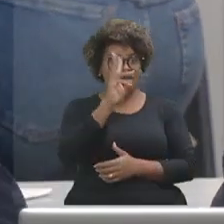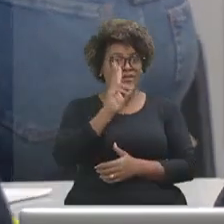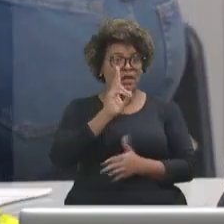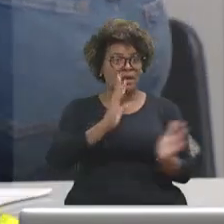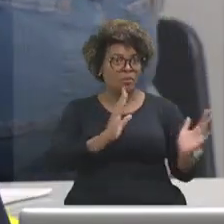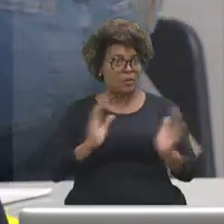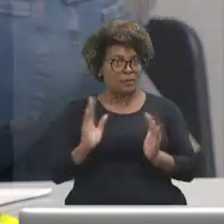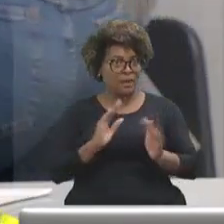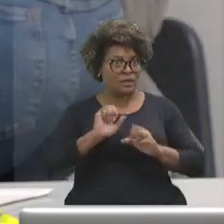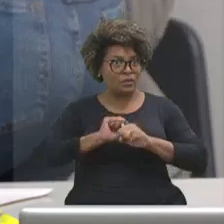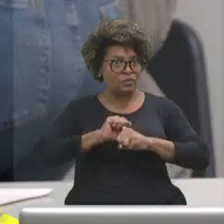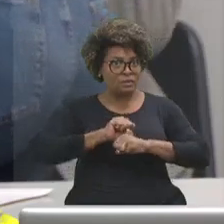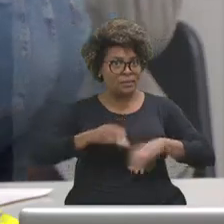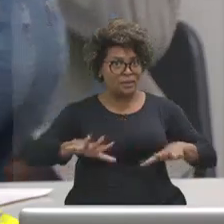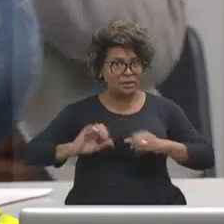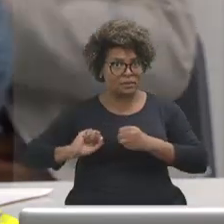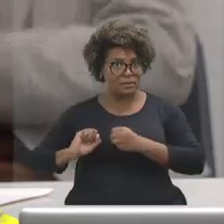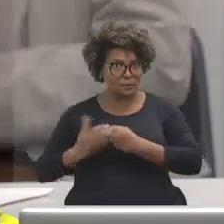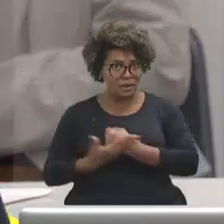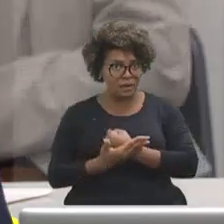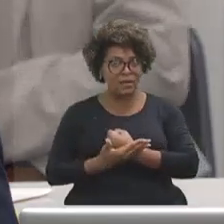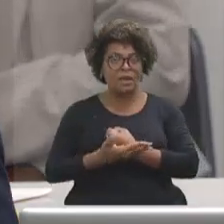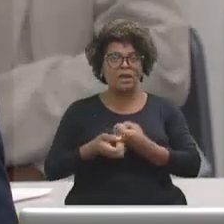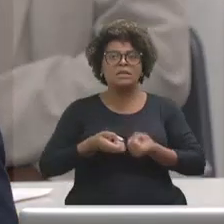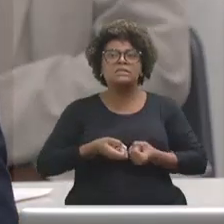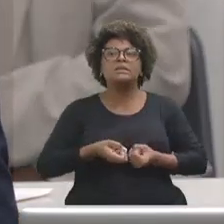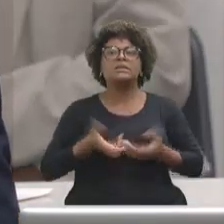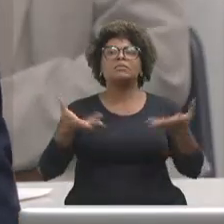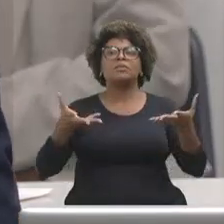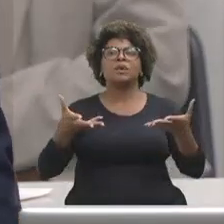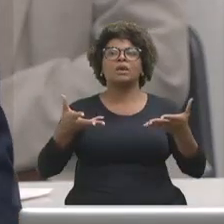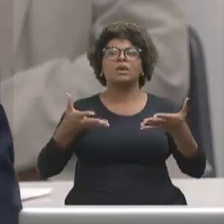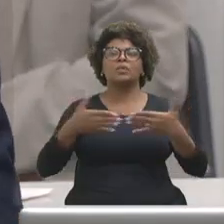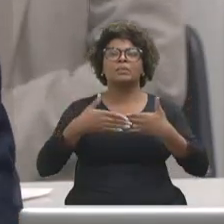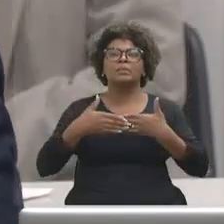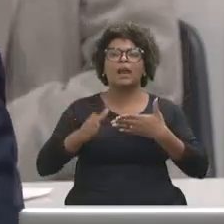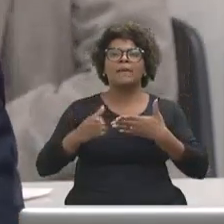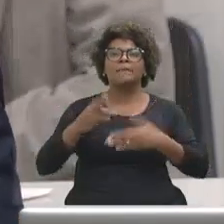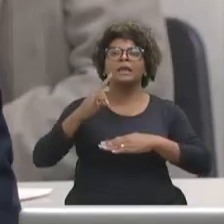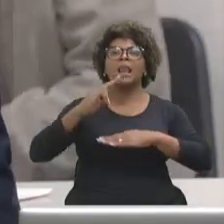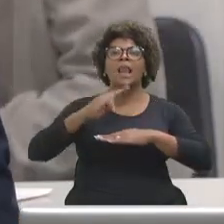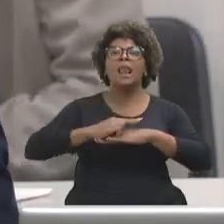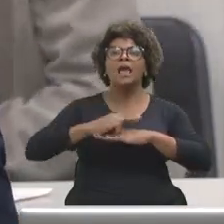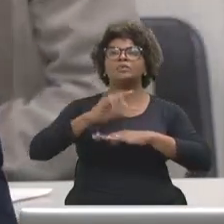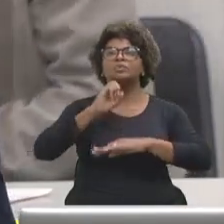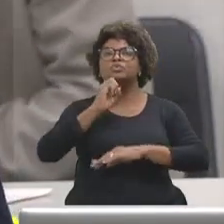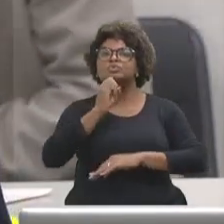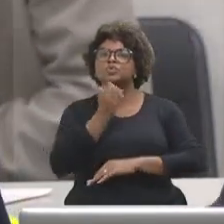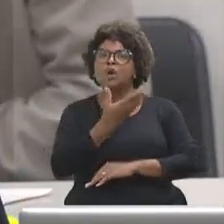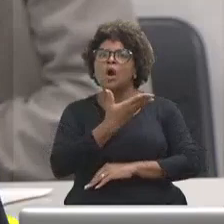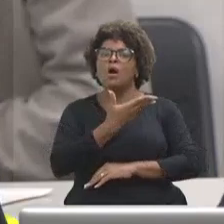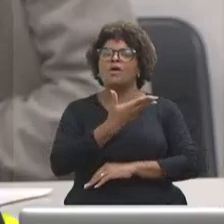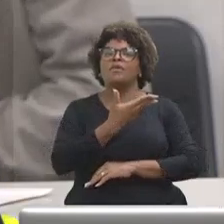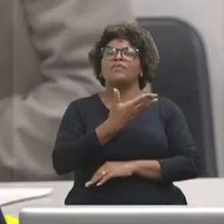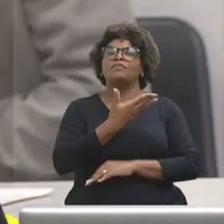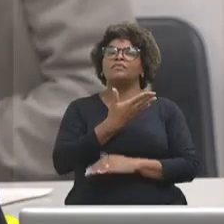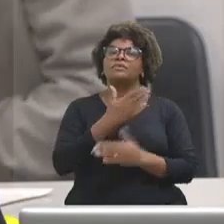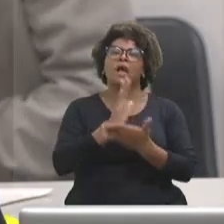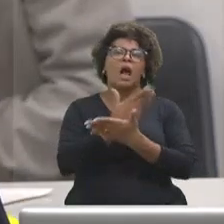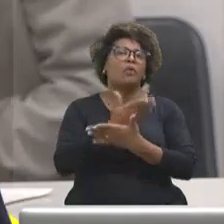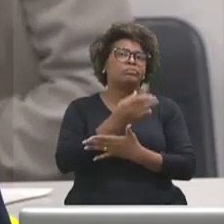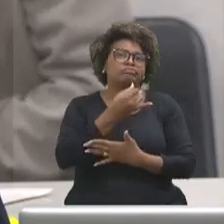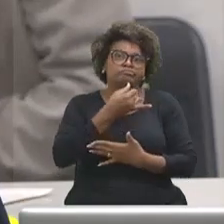loucura que foi distribuído para abertura de novos leitos o prestador tinha que falar que ia abrir novos leitos mas alguns não